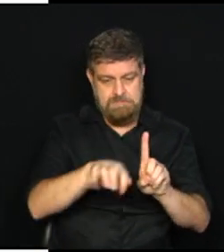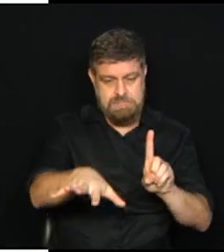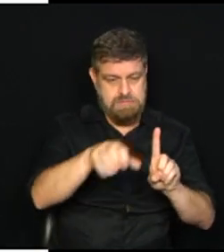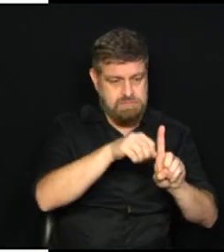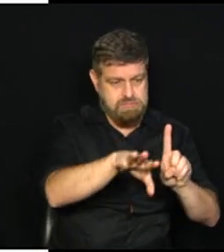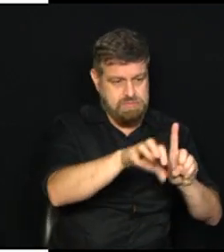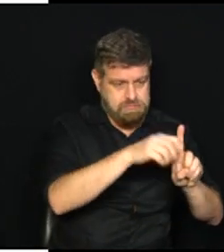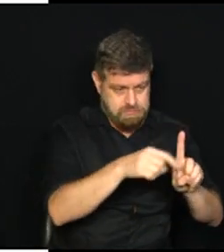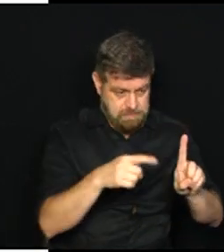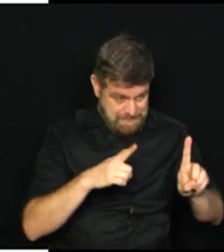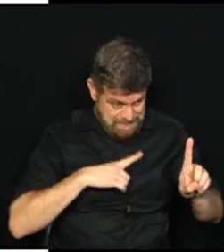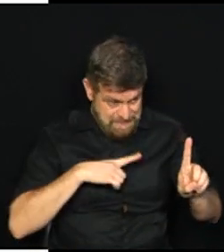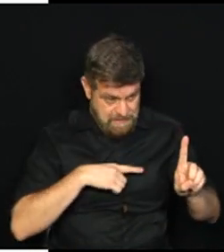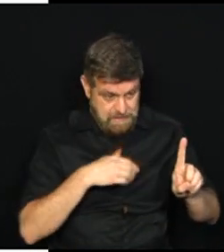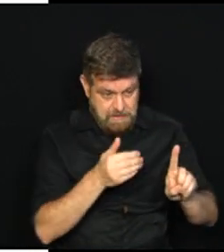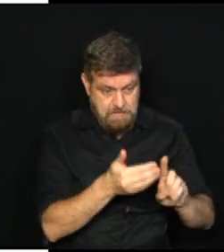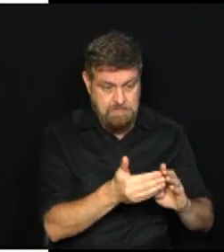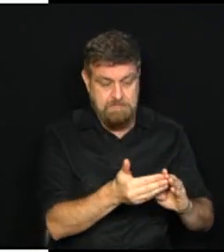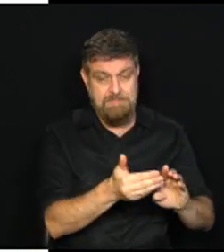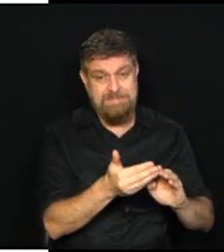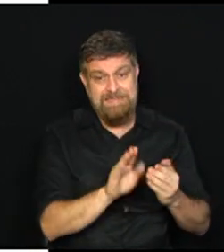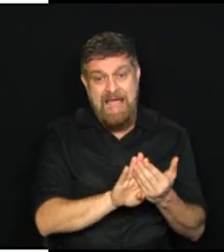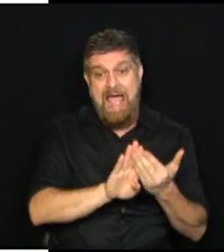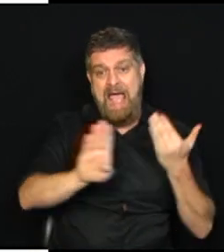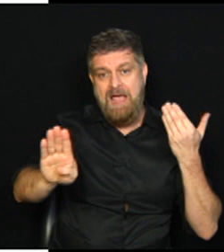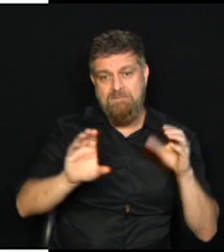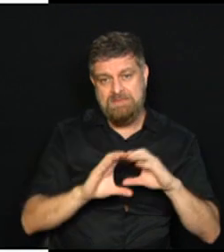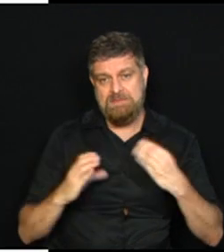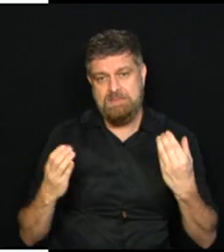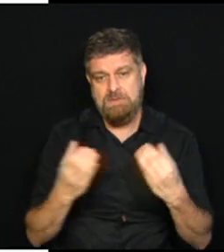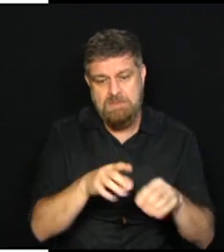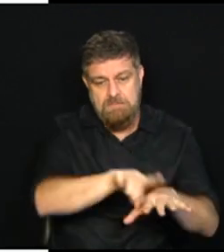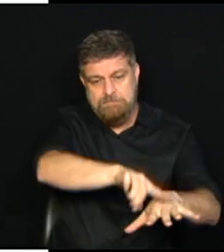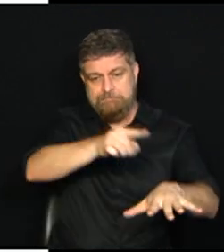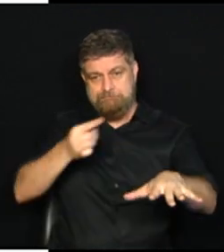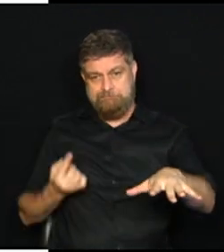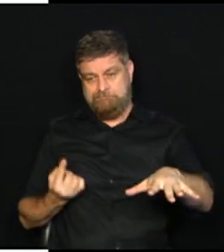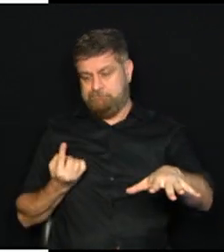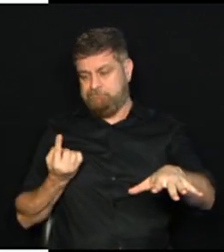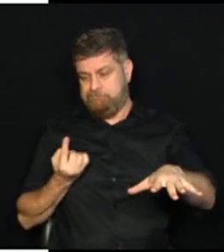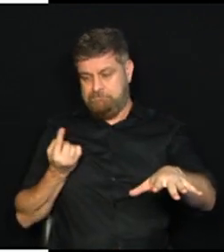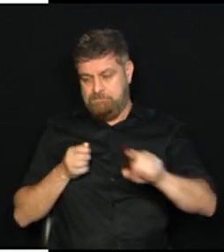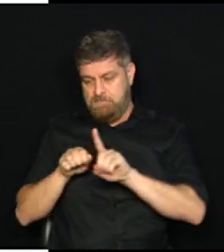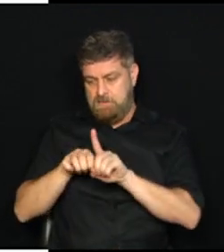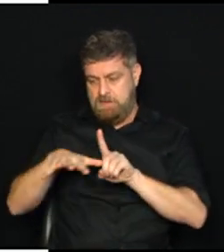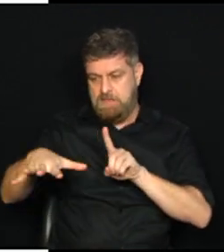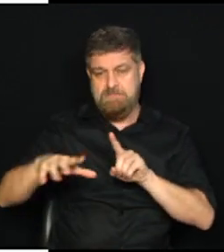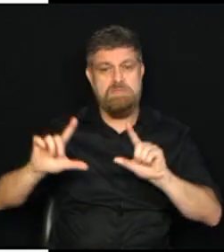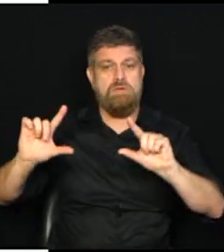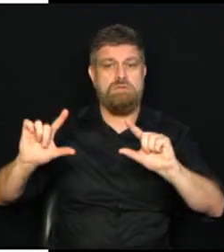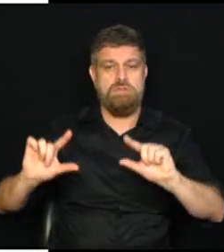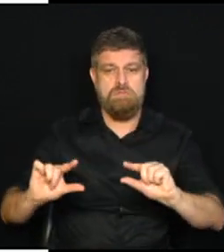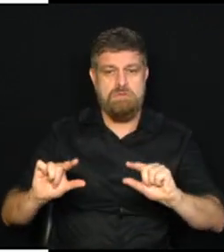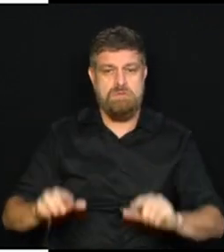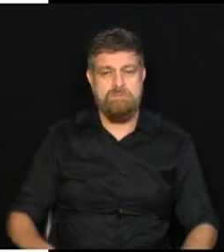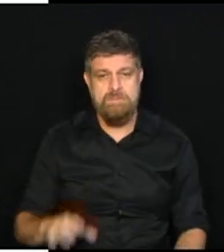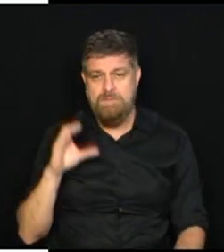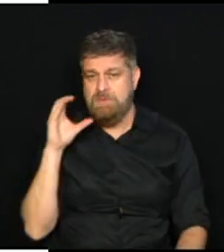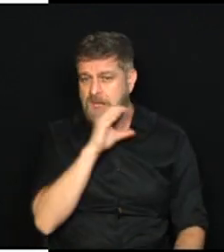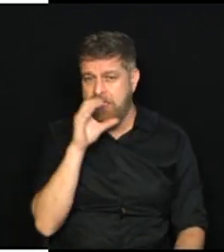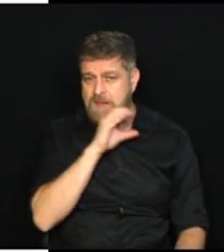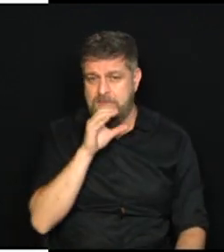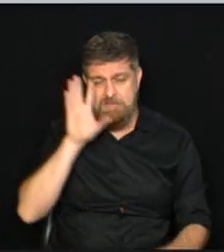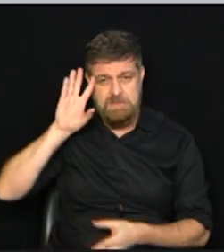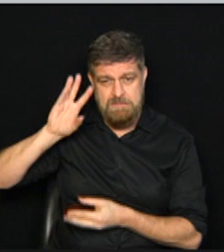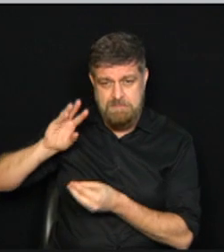positivos da circulação, da comunidade, e, consequentemente, diminuir a transmissão. Muito rapidamente era isso.